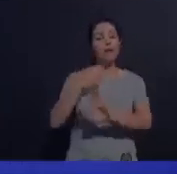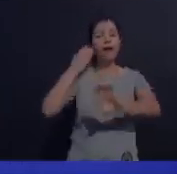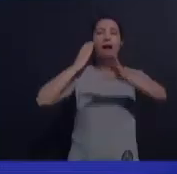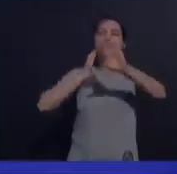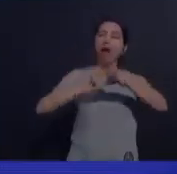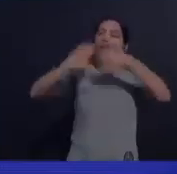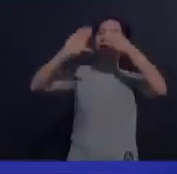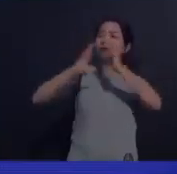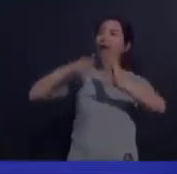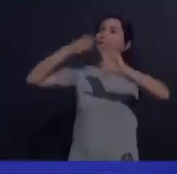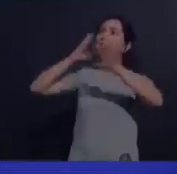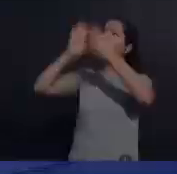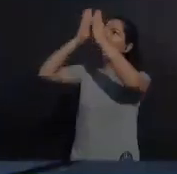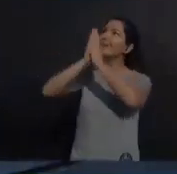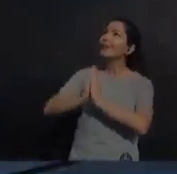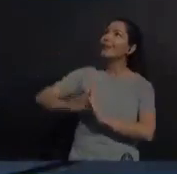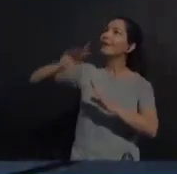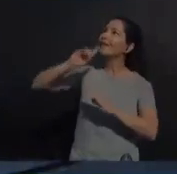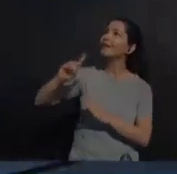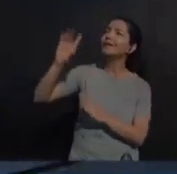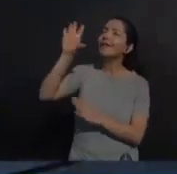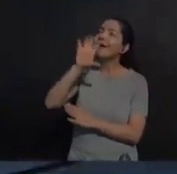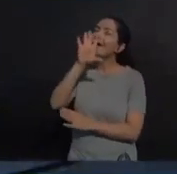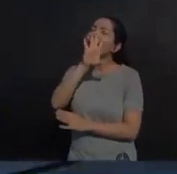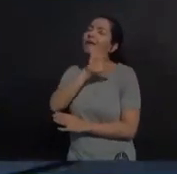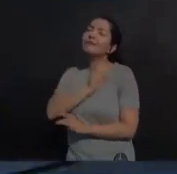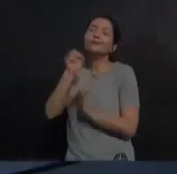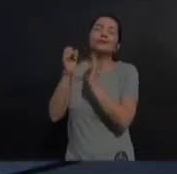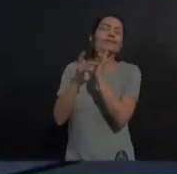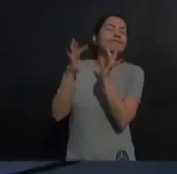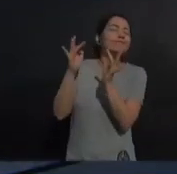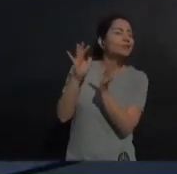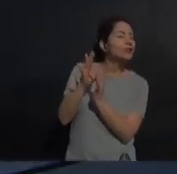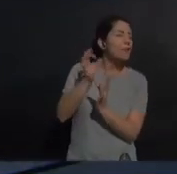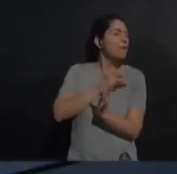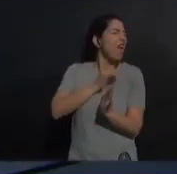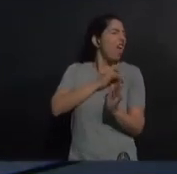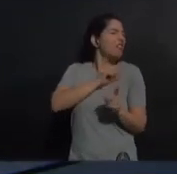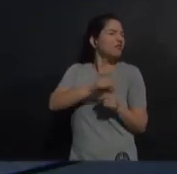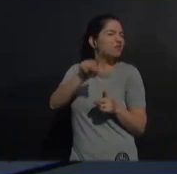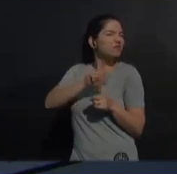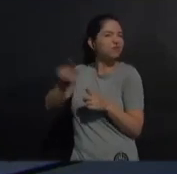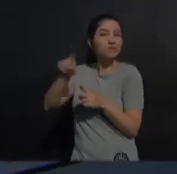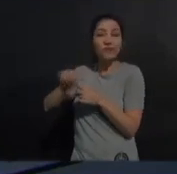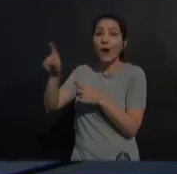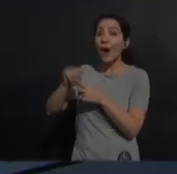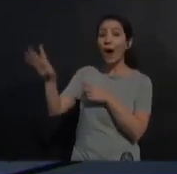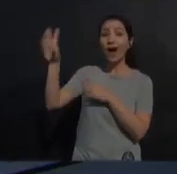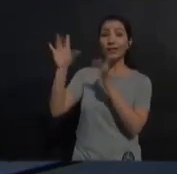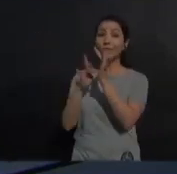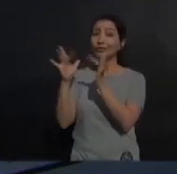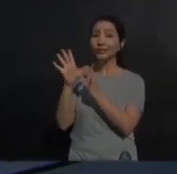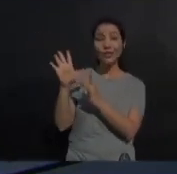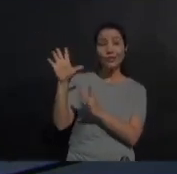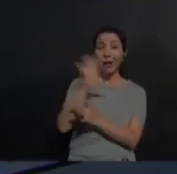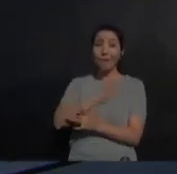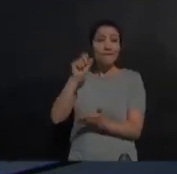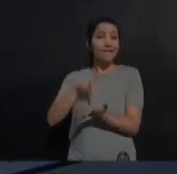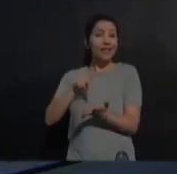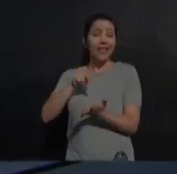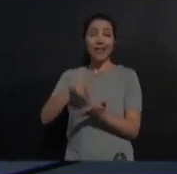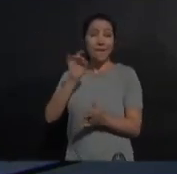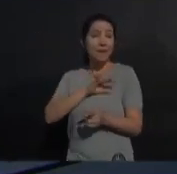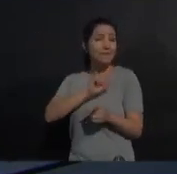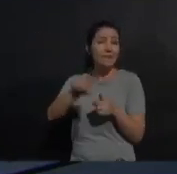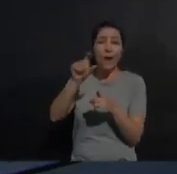adorando a deus verdadeiro amor lança fora todo o medo o verdadeiro amor lança fora